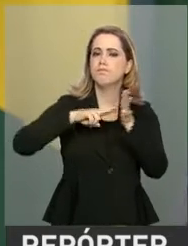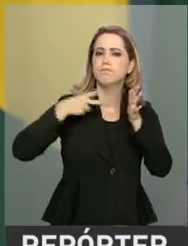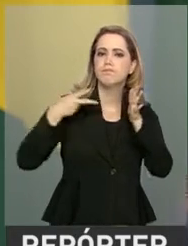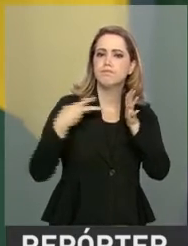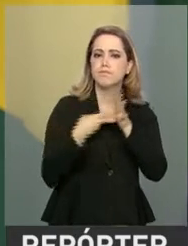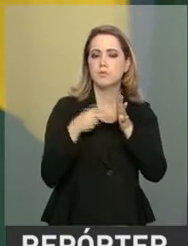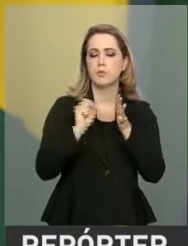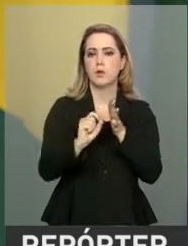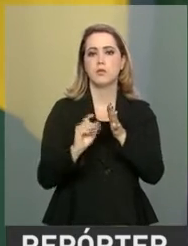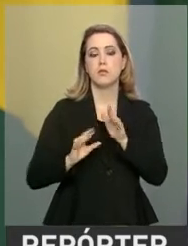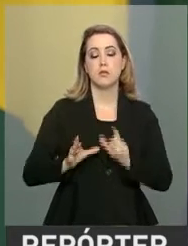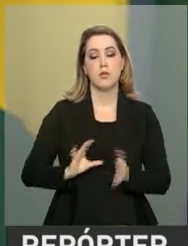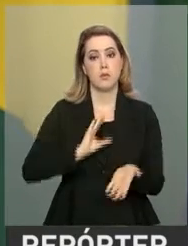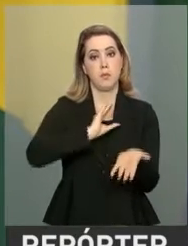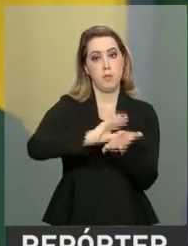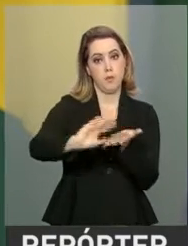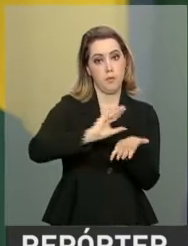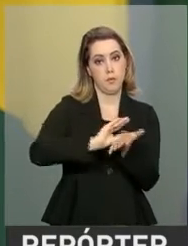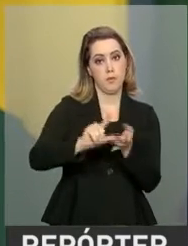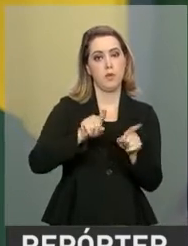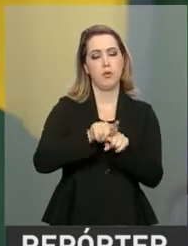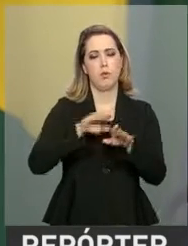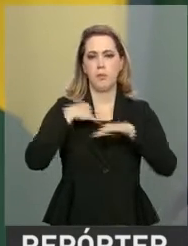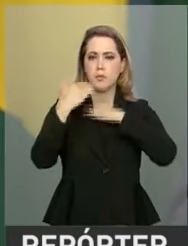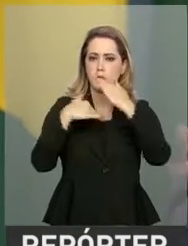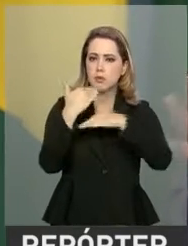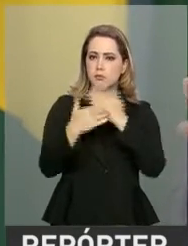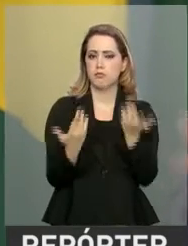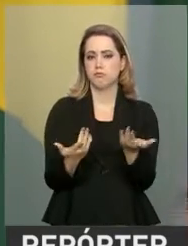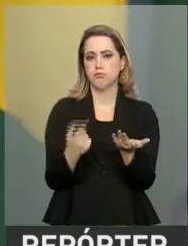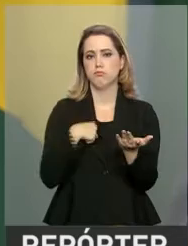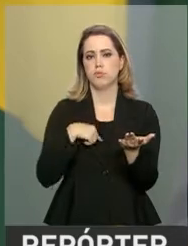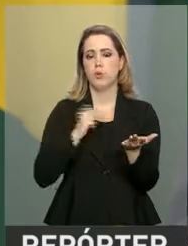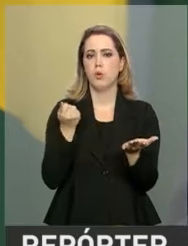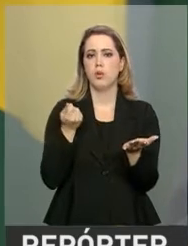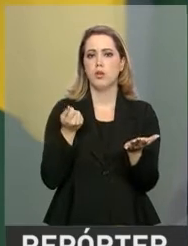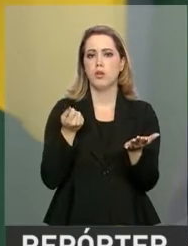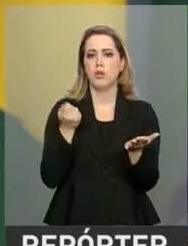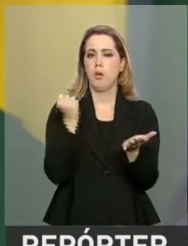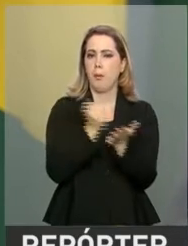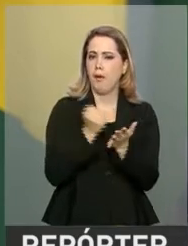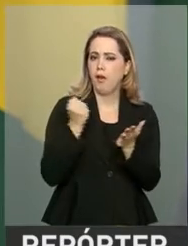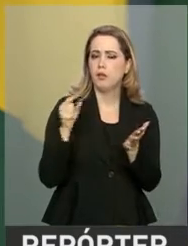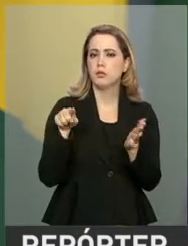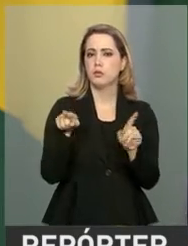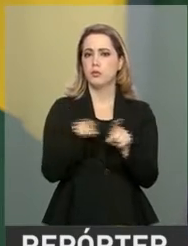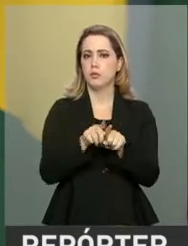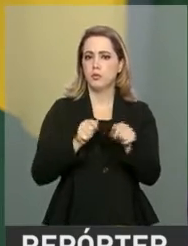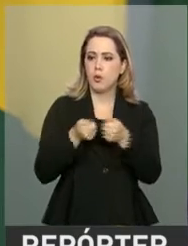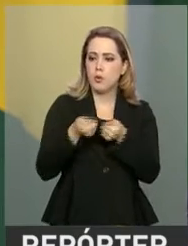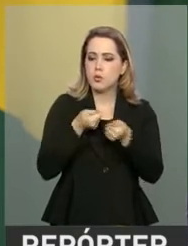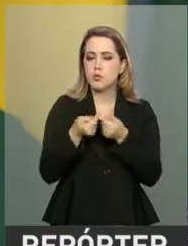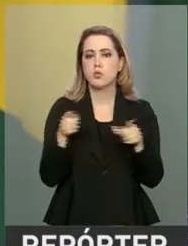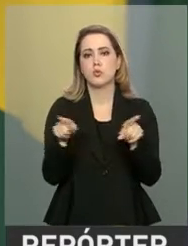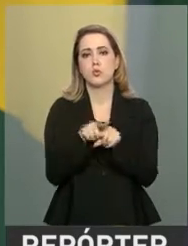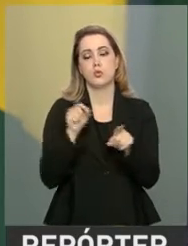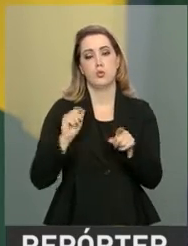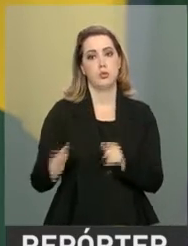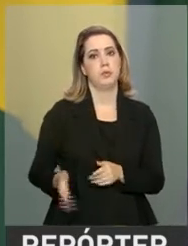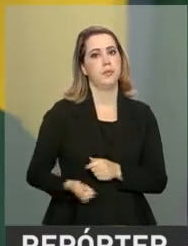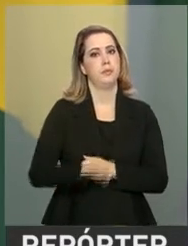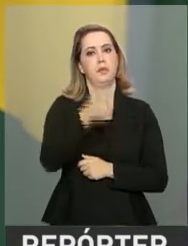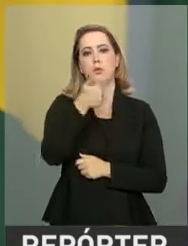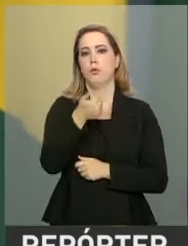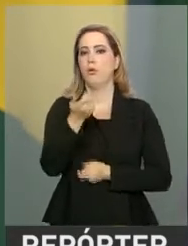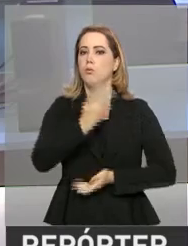mais investimento e crescimento marcos regulatórios nacionais significam mais negócios e